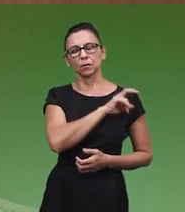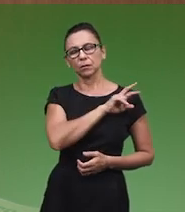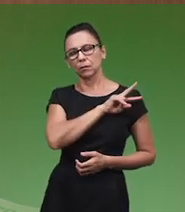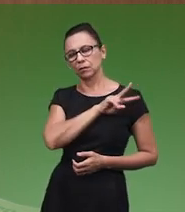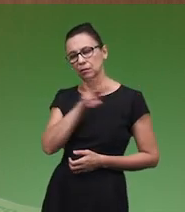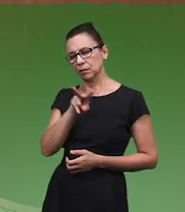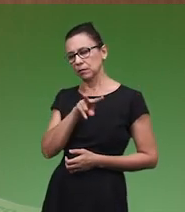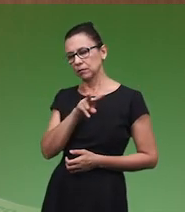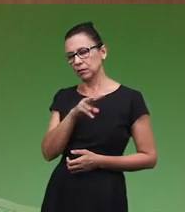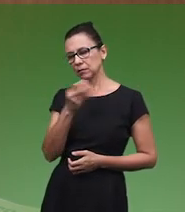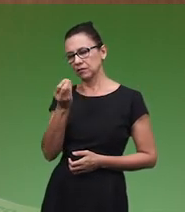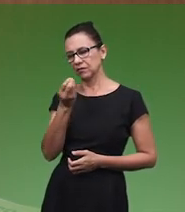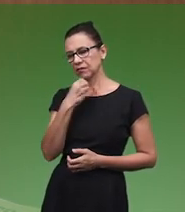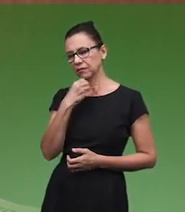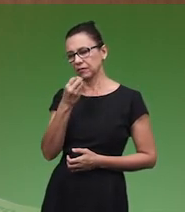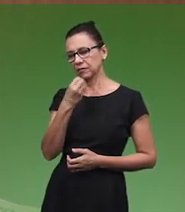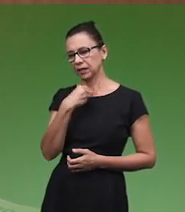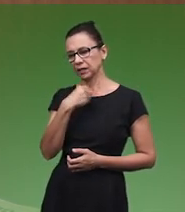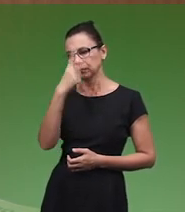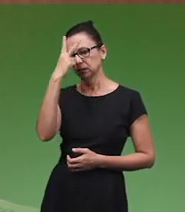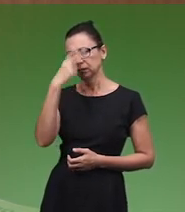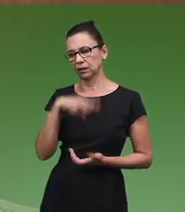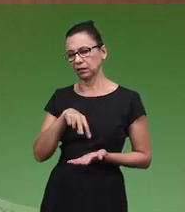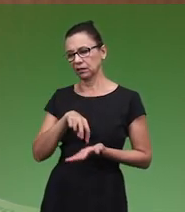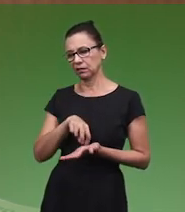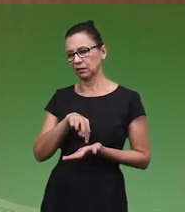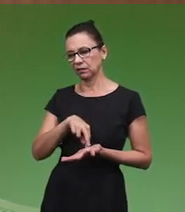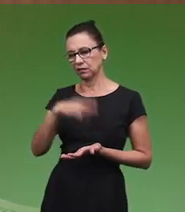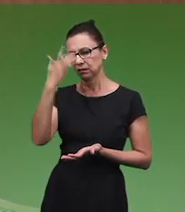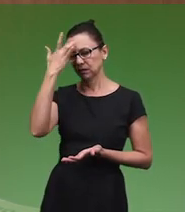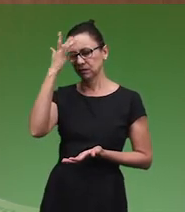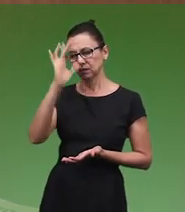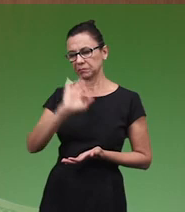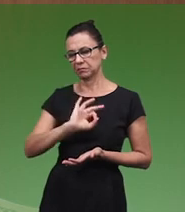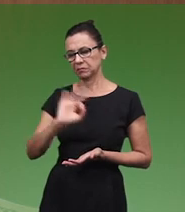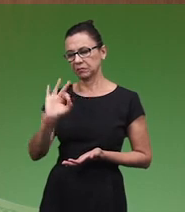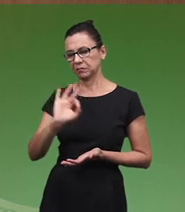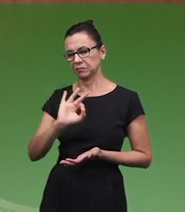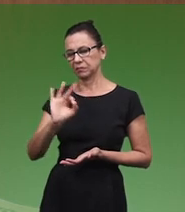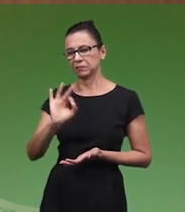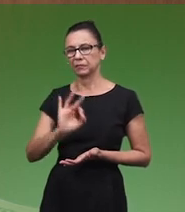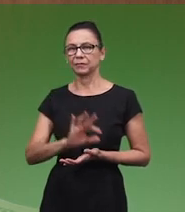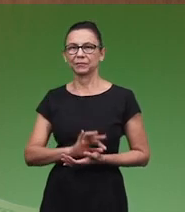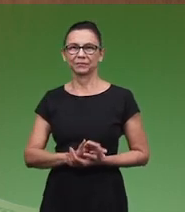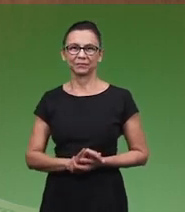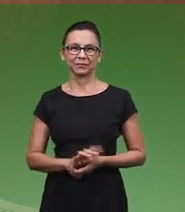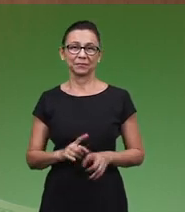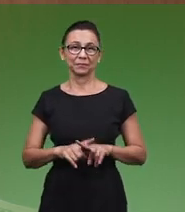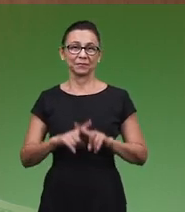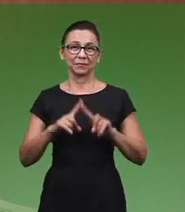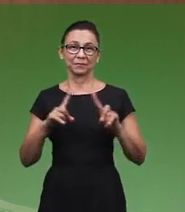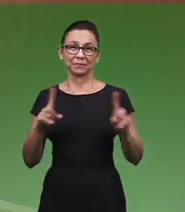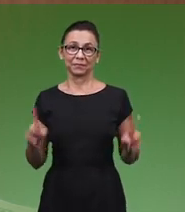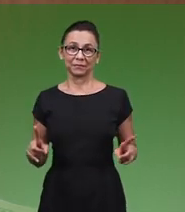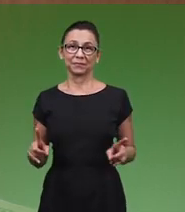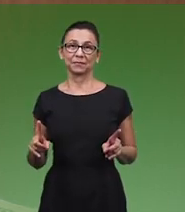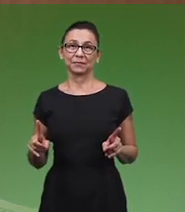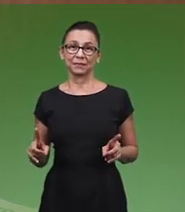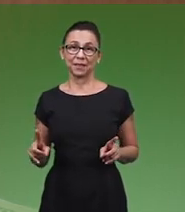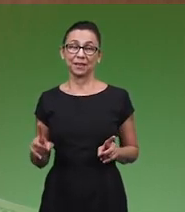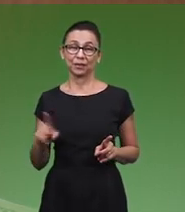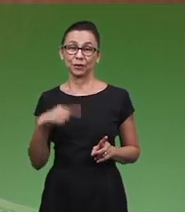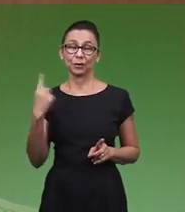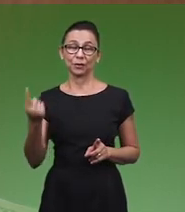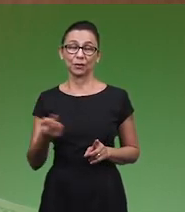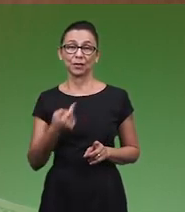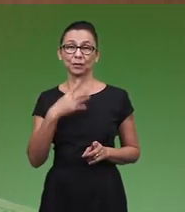né? Cego e coxo, né? Sem visão das coisas, sem rumo. Mas para aquele que tem a obra de Deus, eles que são os cegos e